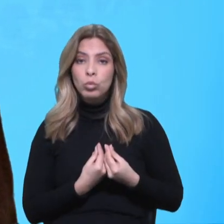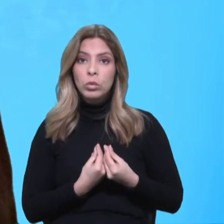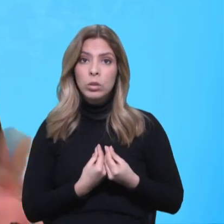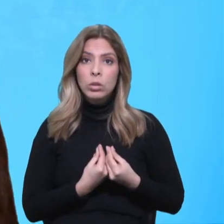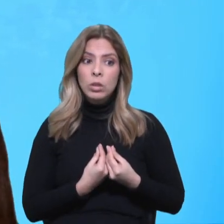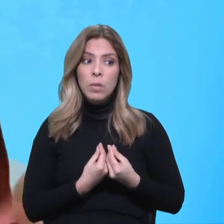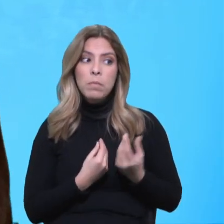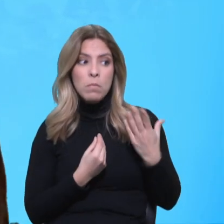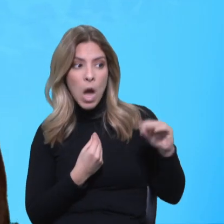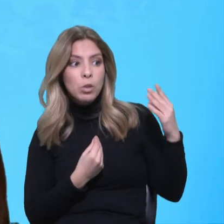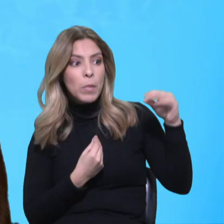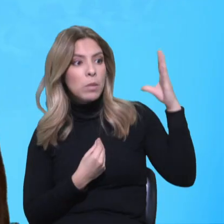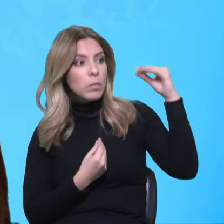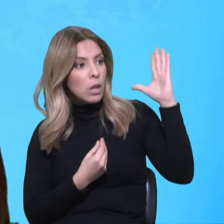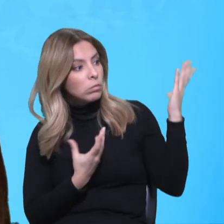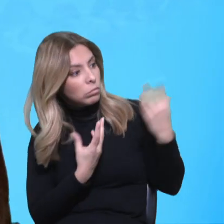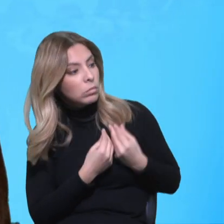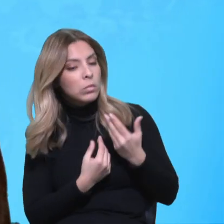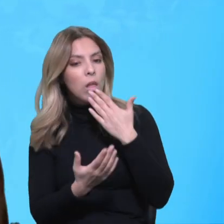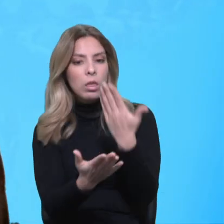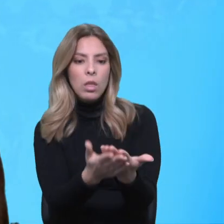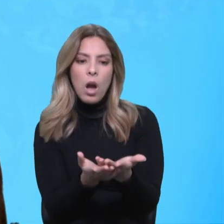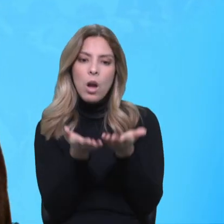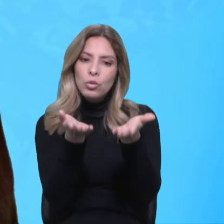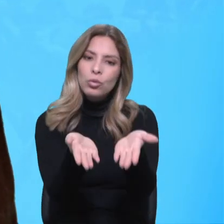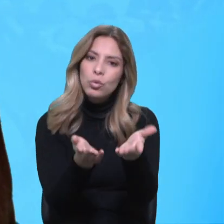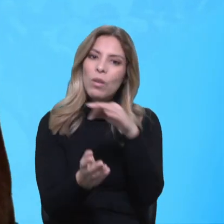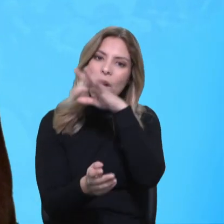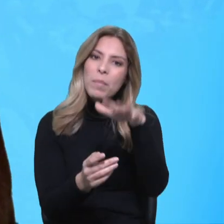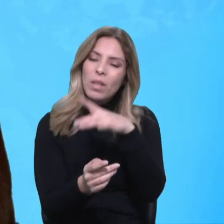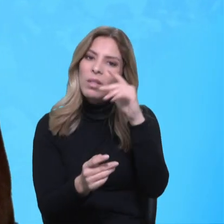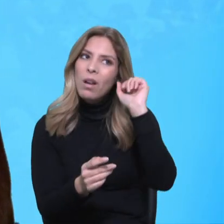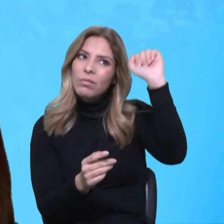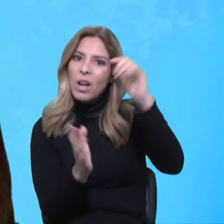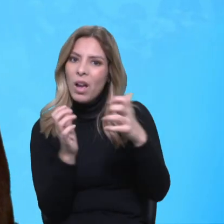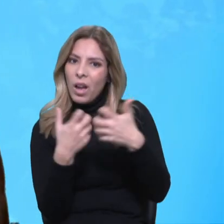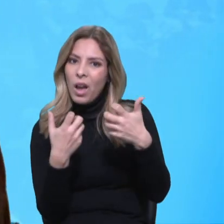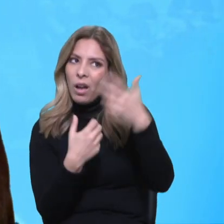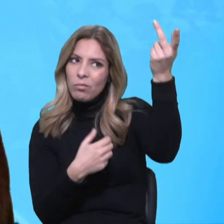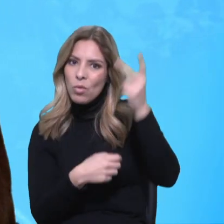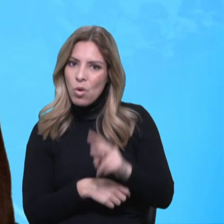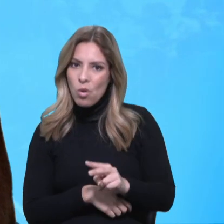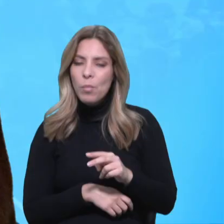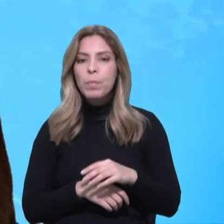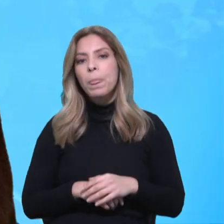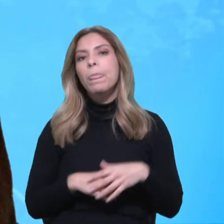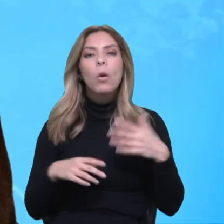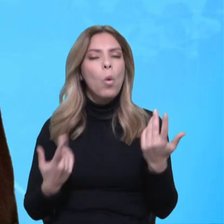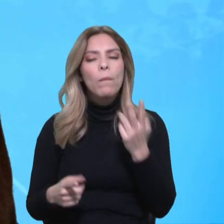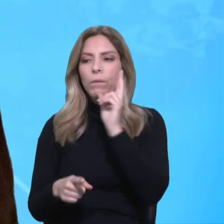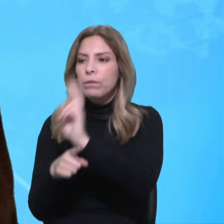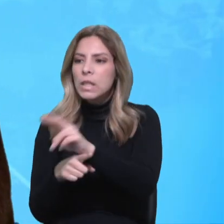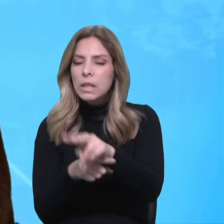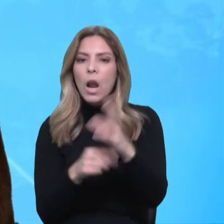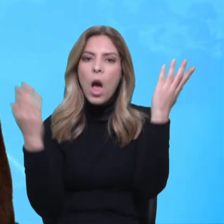valências, conseguimos dar acolhimento a uma família. Ou na visita a pessoas idosas à